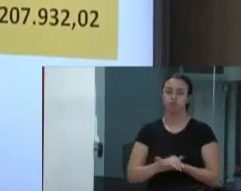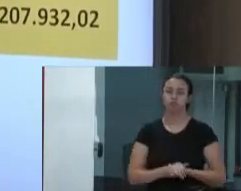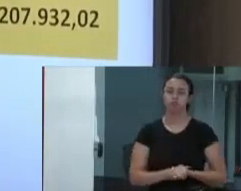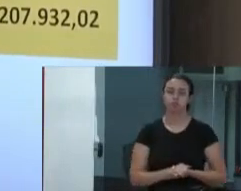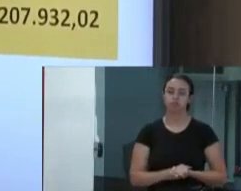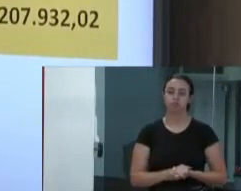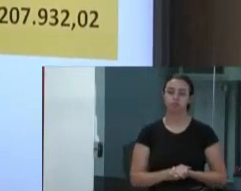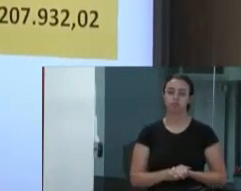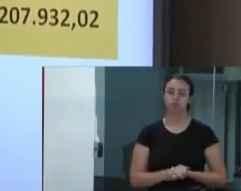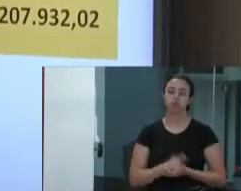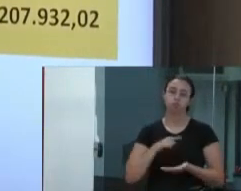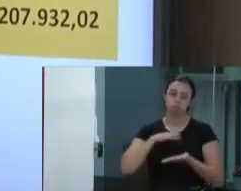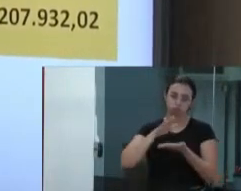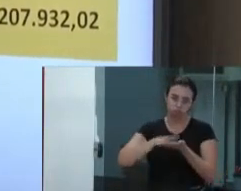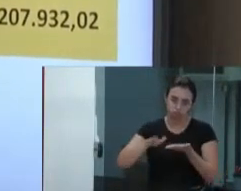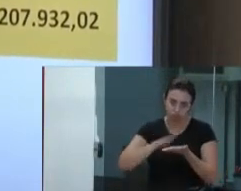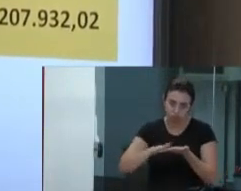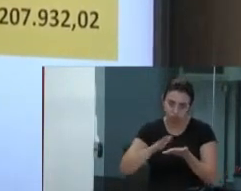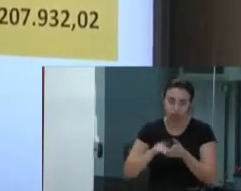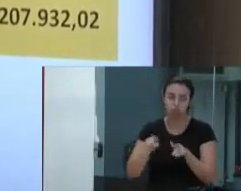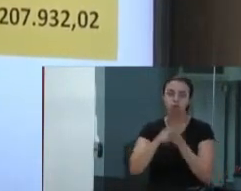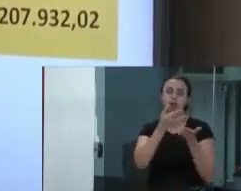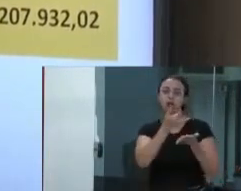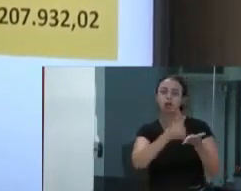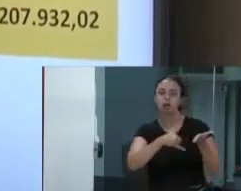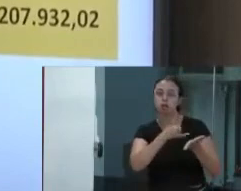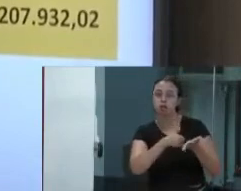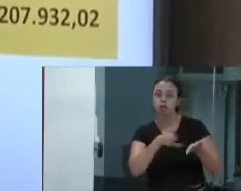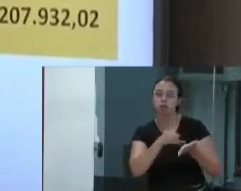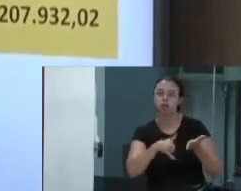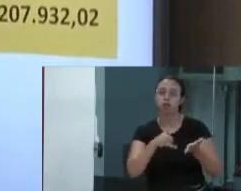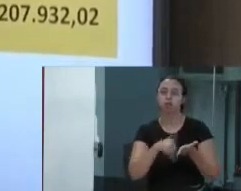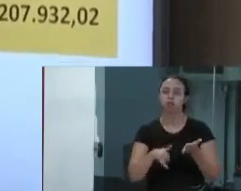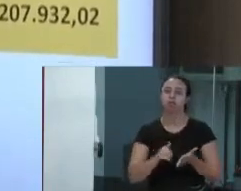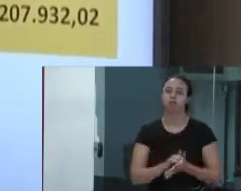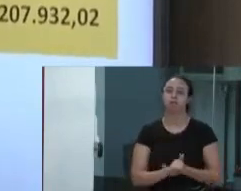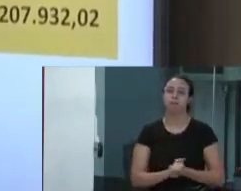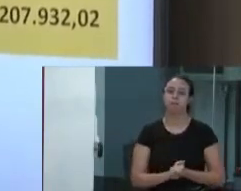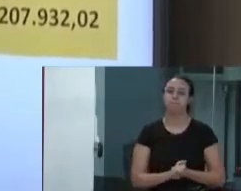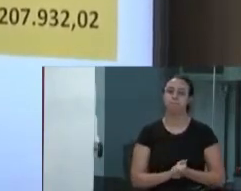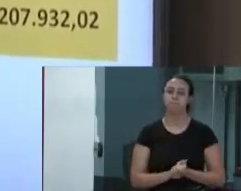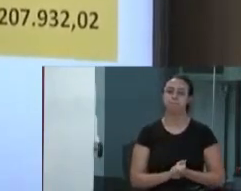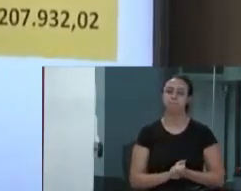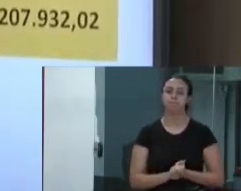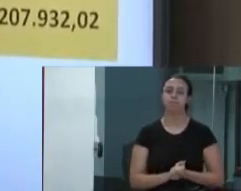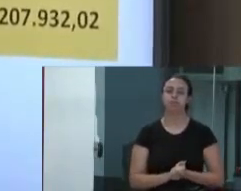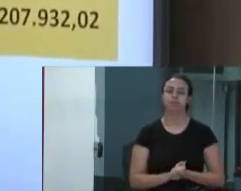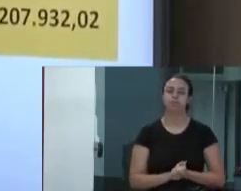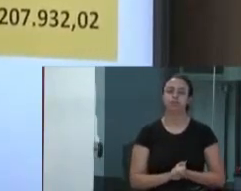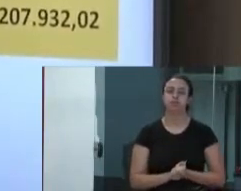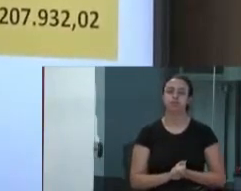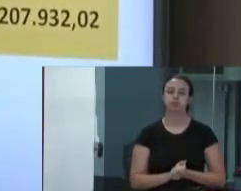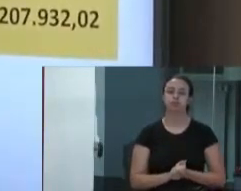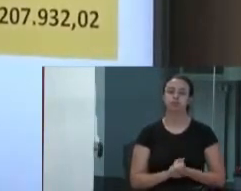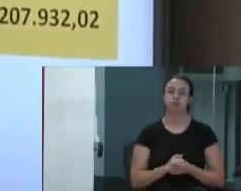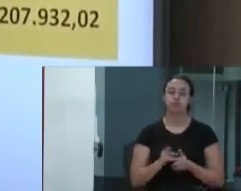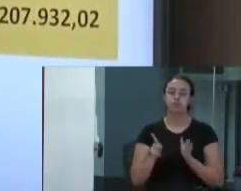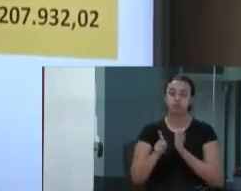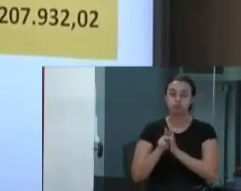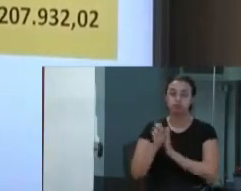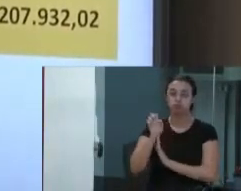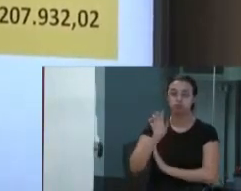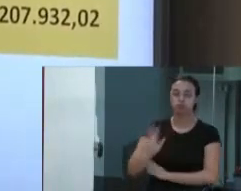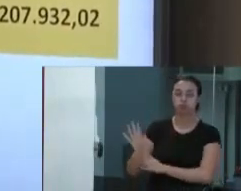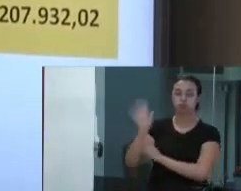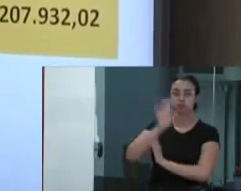né, tivemos receita, os rendimentos, a despesa de pouco mais de 2 milhões. Estadual, a gente pegou